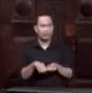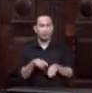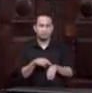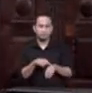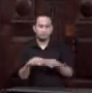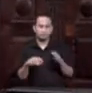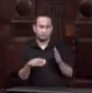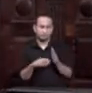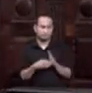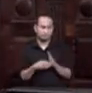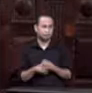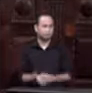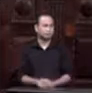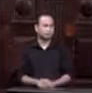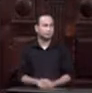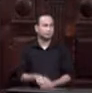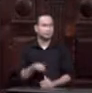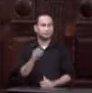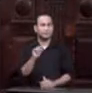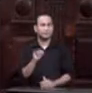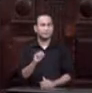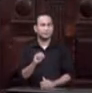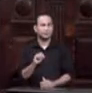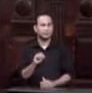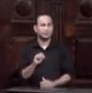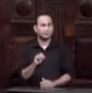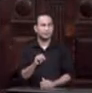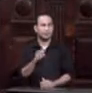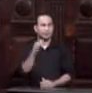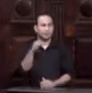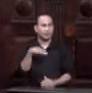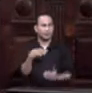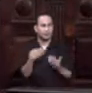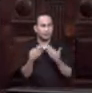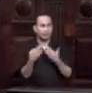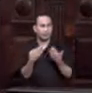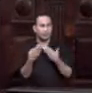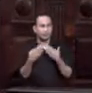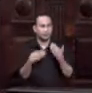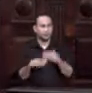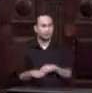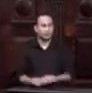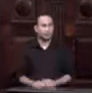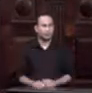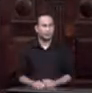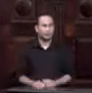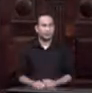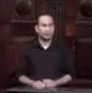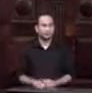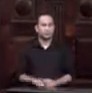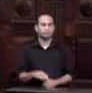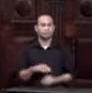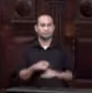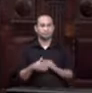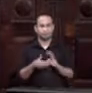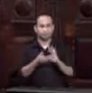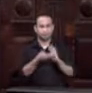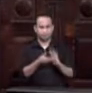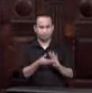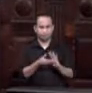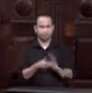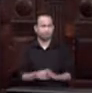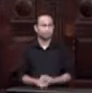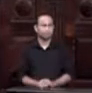momento que se chegou a uma equiparação aos gabinetes dos parlamentares.